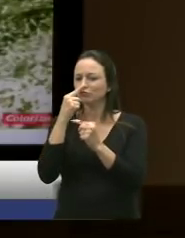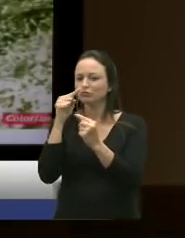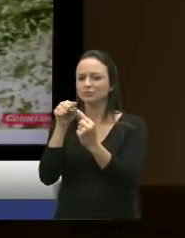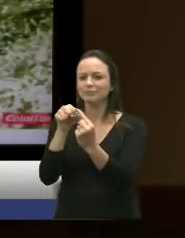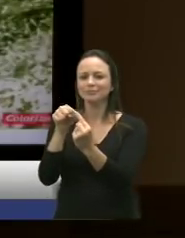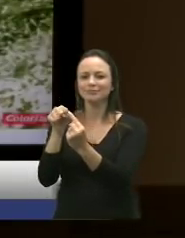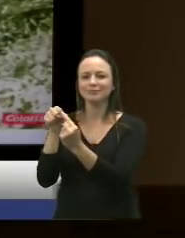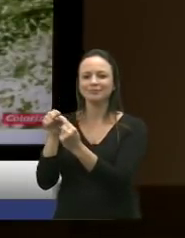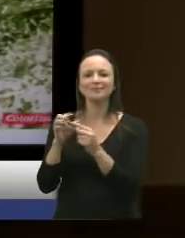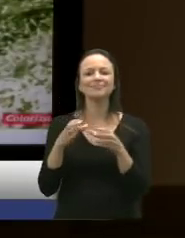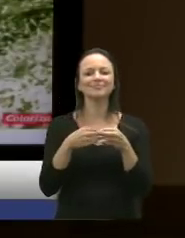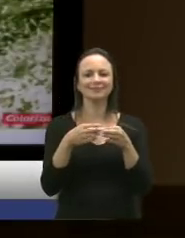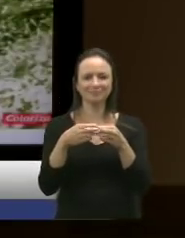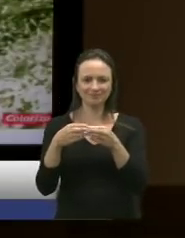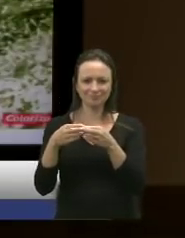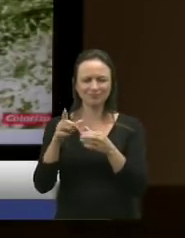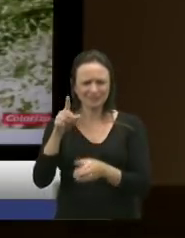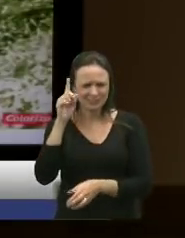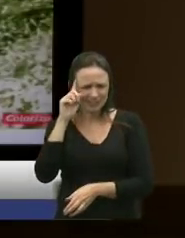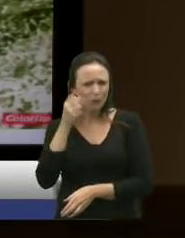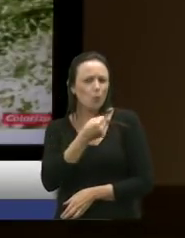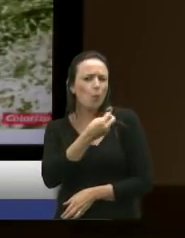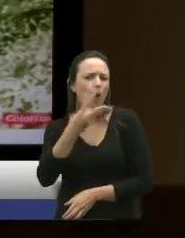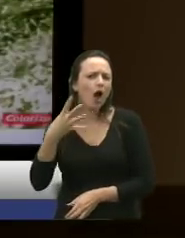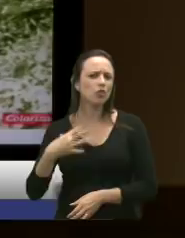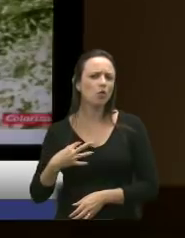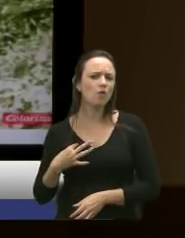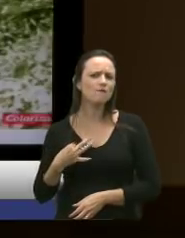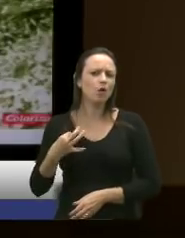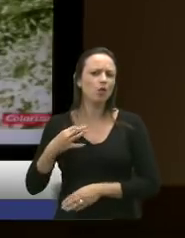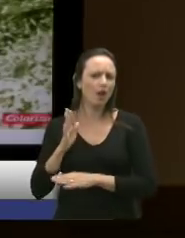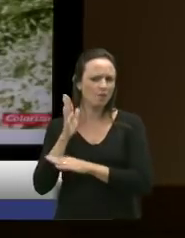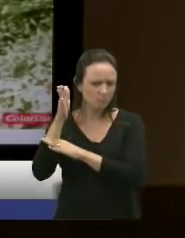Jauenses, vocês têm ideia de quantos voluntários nós tivemos?